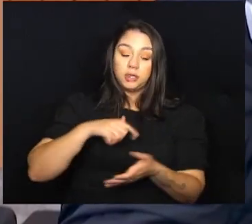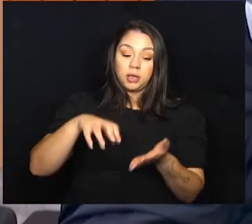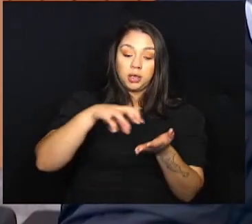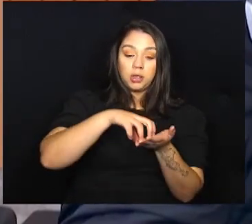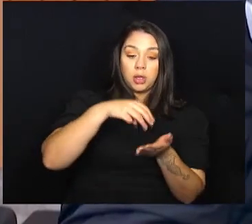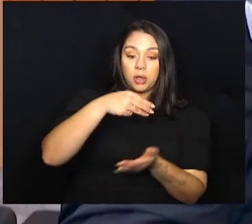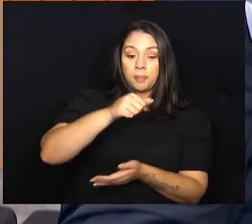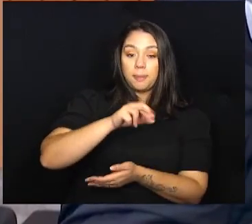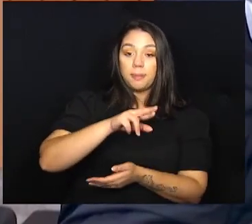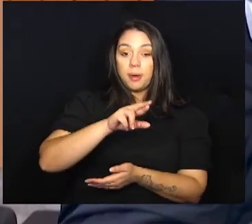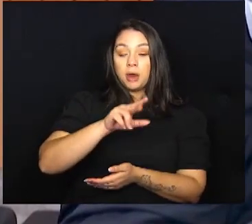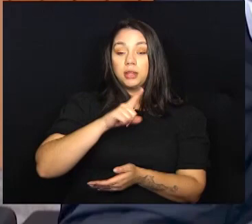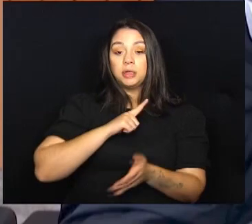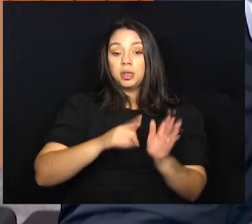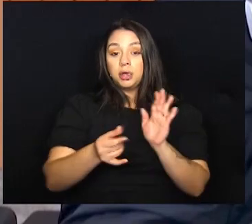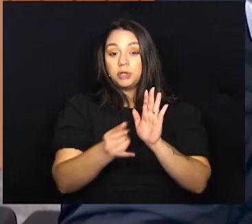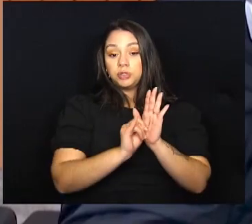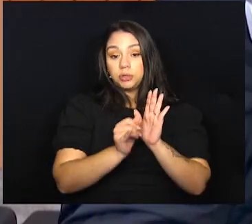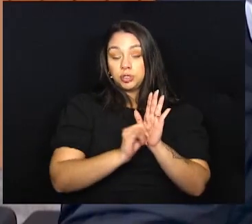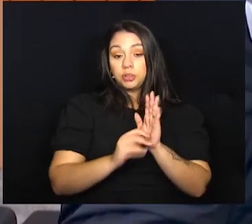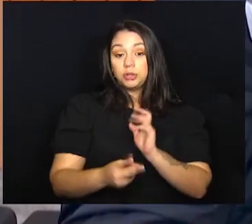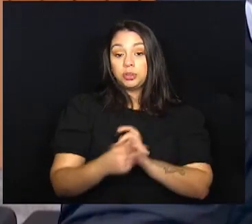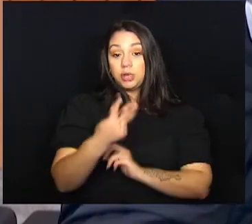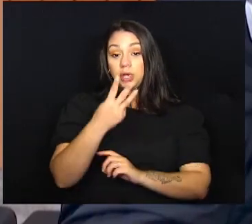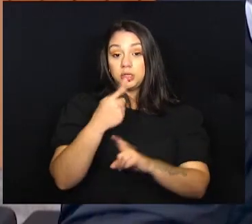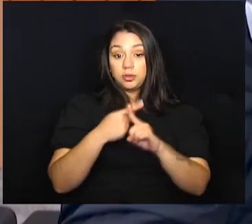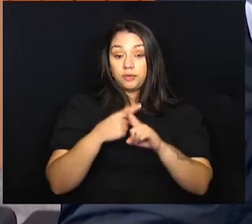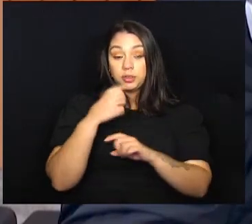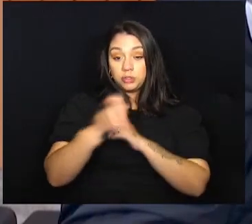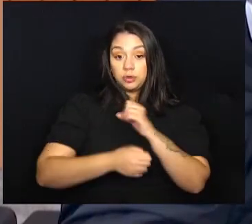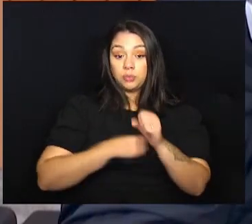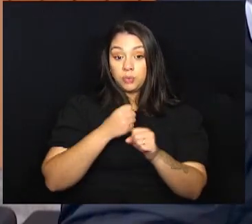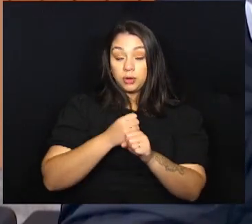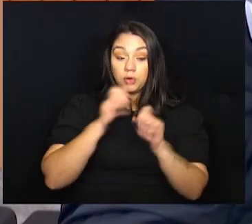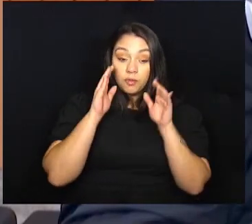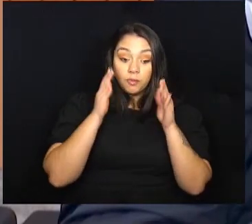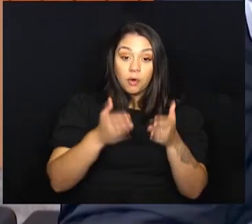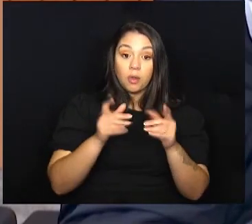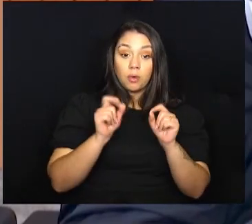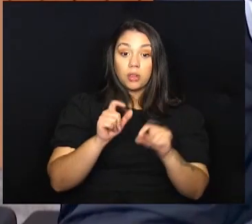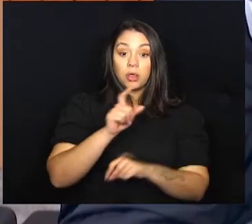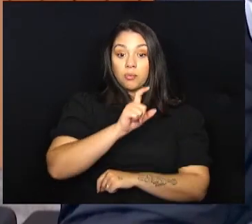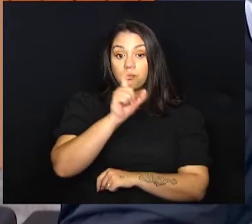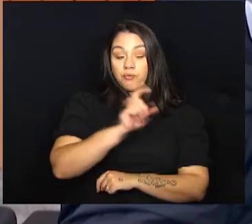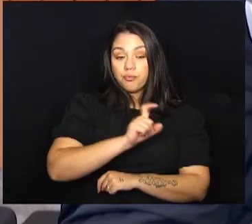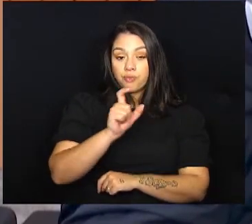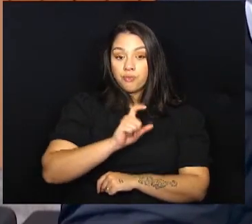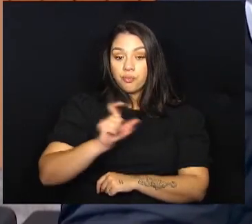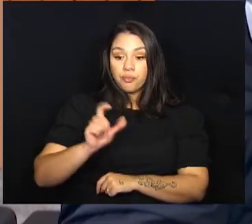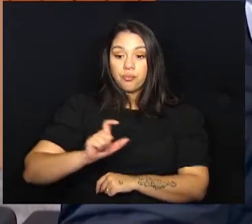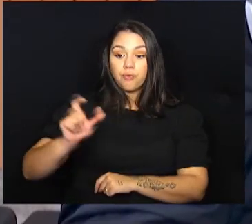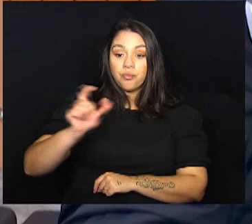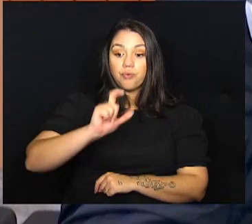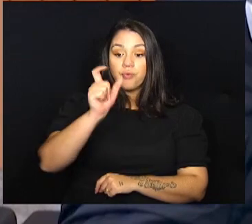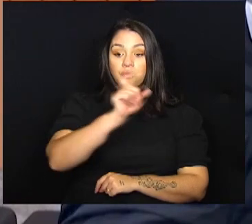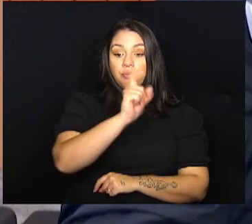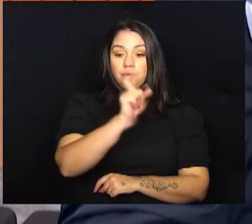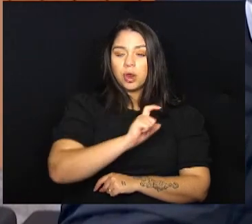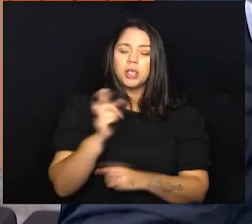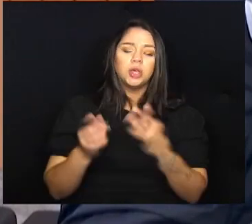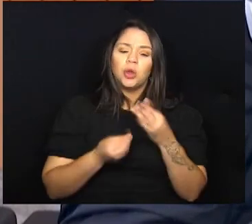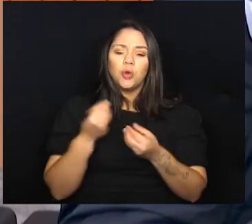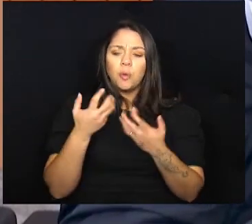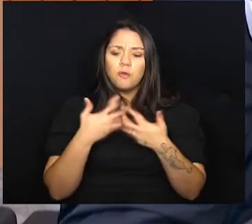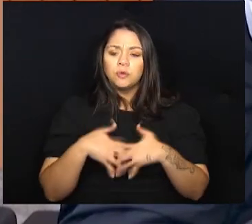eles abrem edital, às vezes, até 3 vezes no ano, e esse MAR é voltado para o grafite, assim, sabe? E como